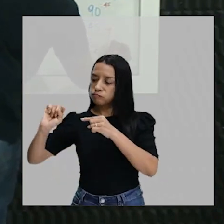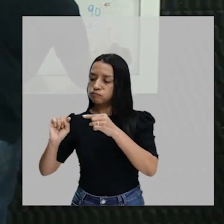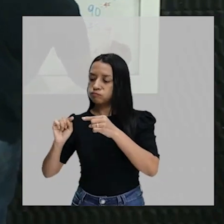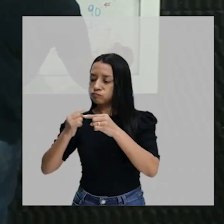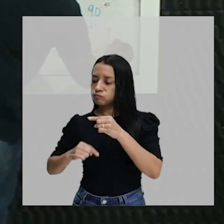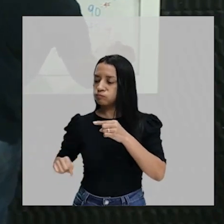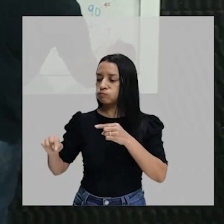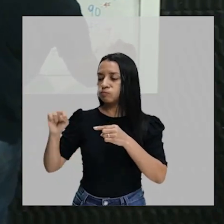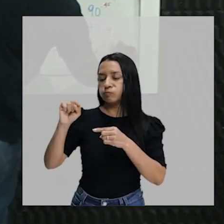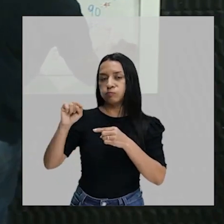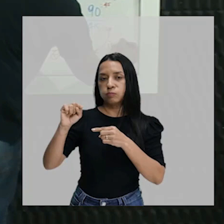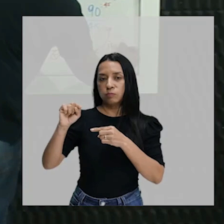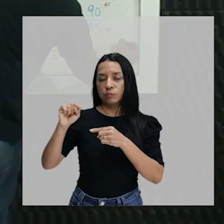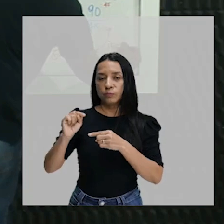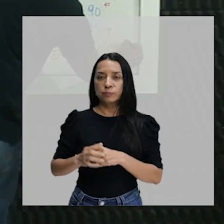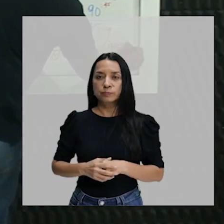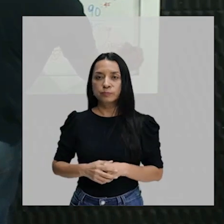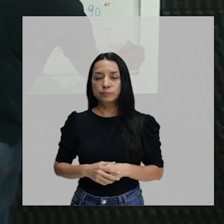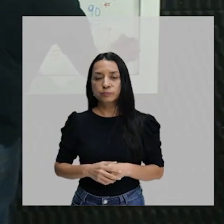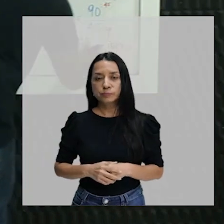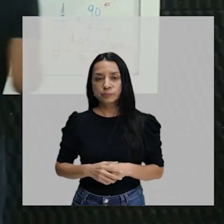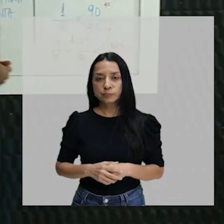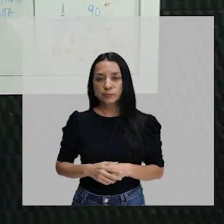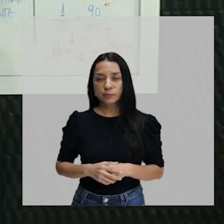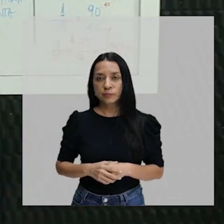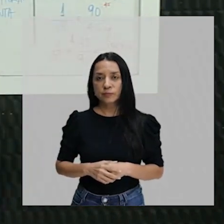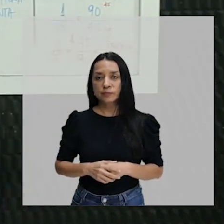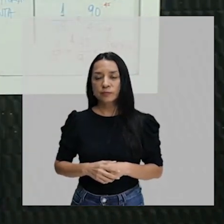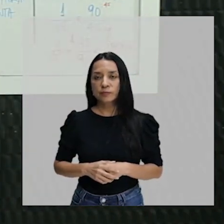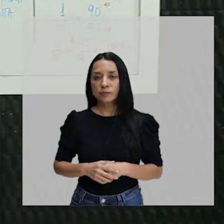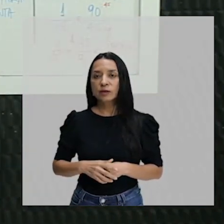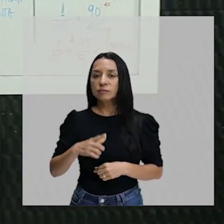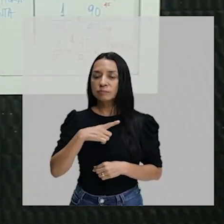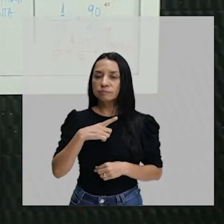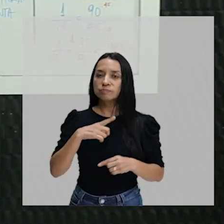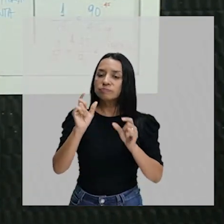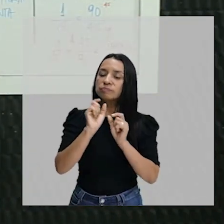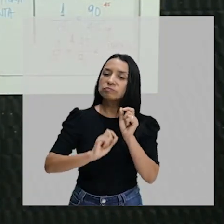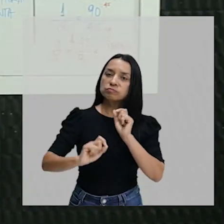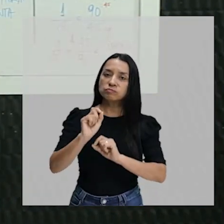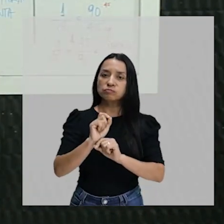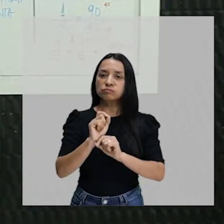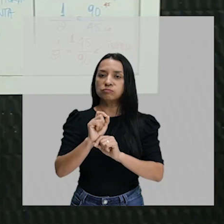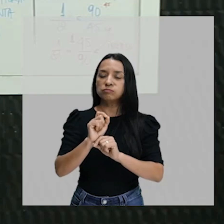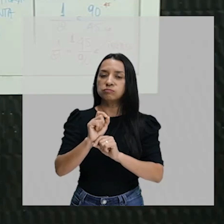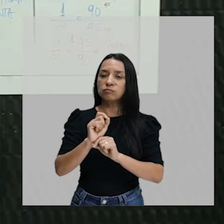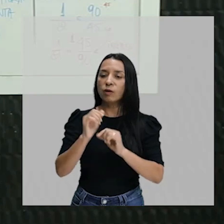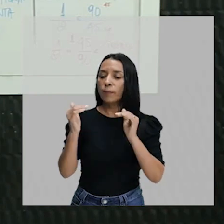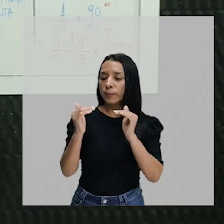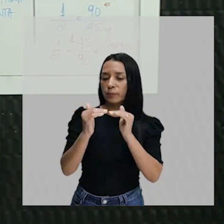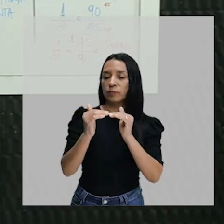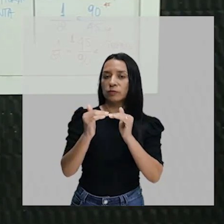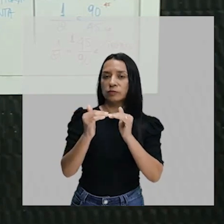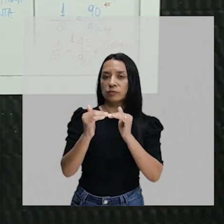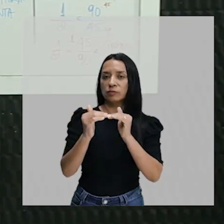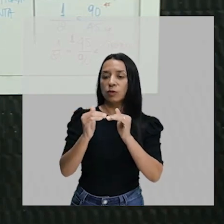aqui inverso aí beleza aí você tem uma proporção tá